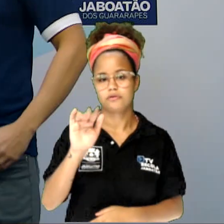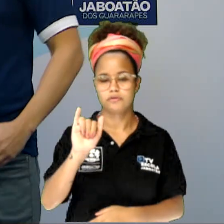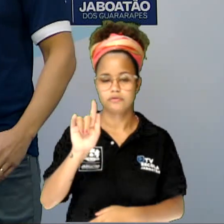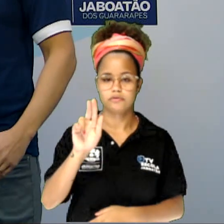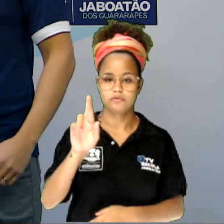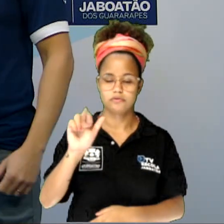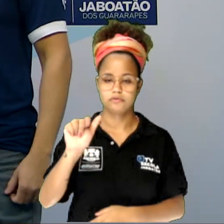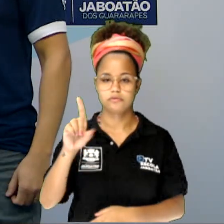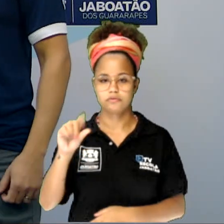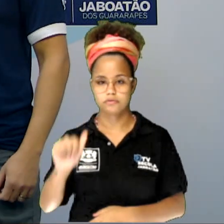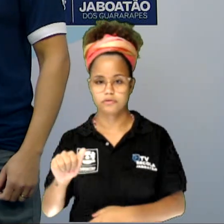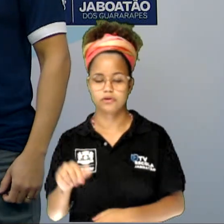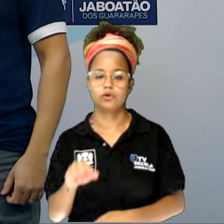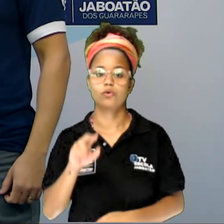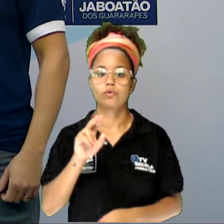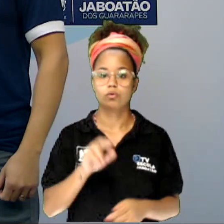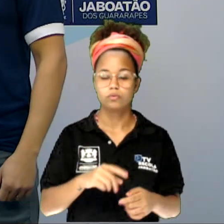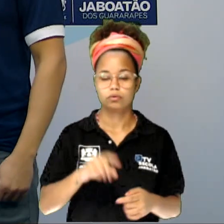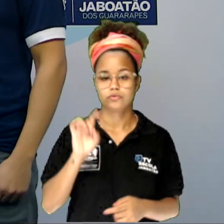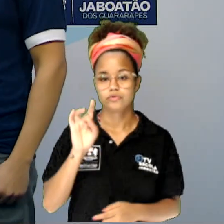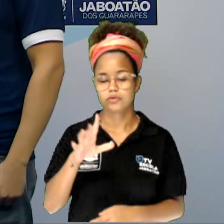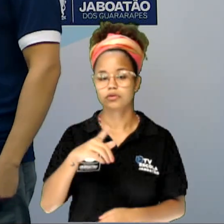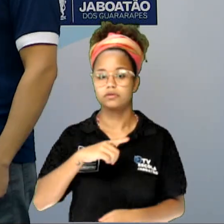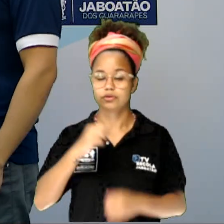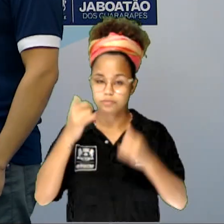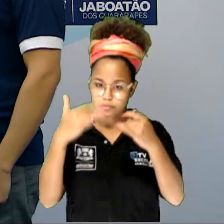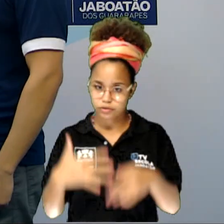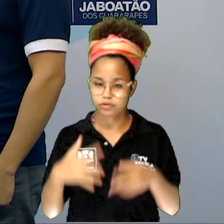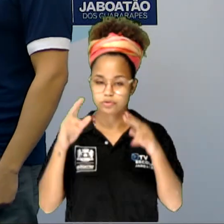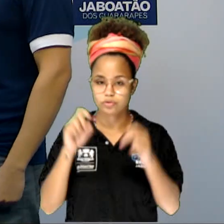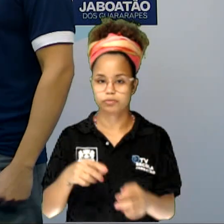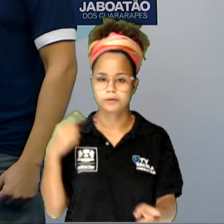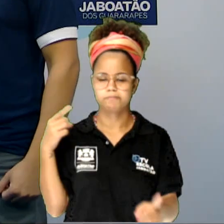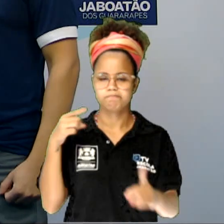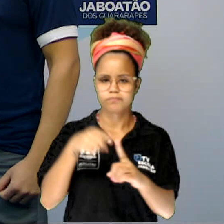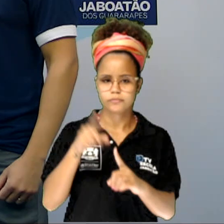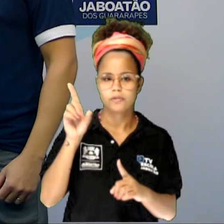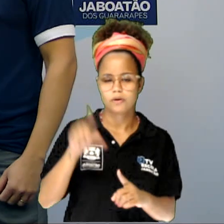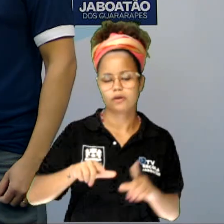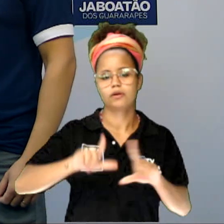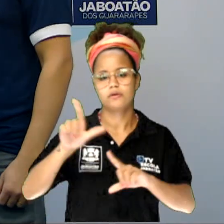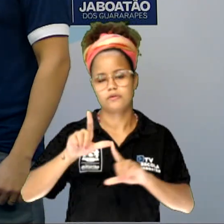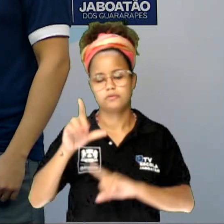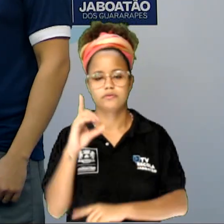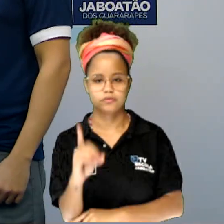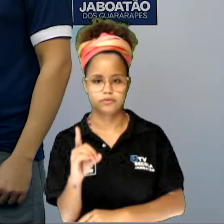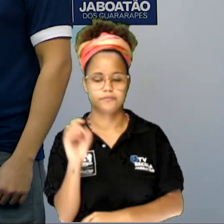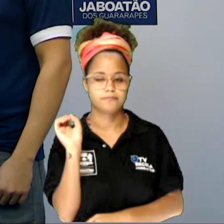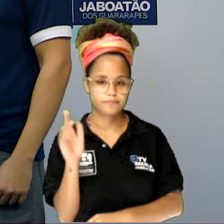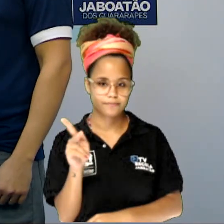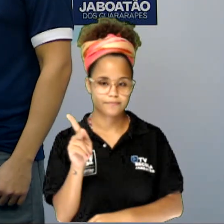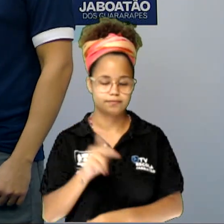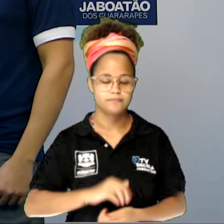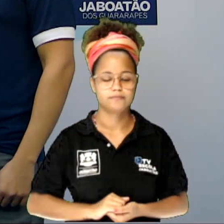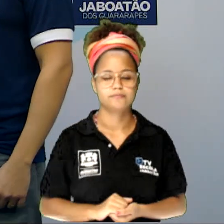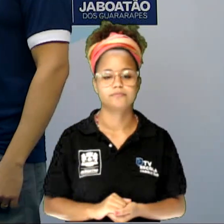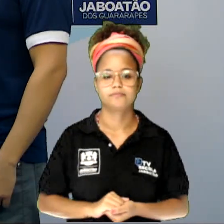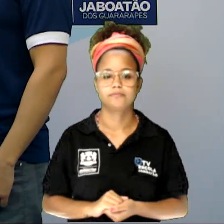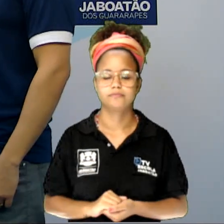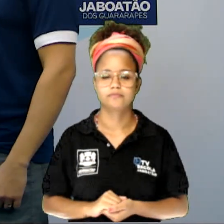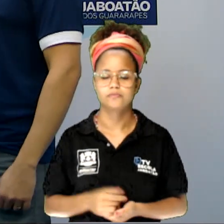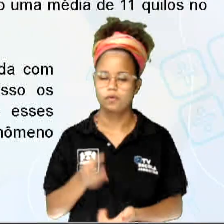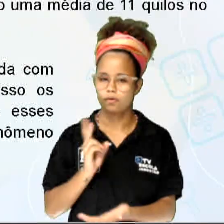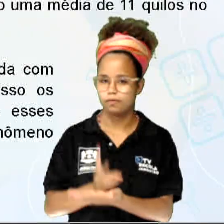forma direta é o item D, quando ele comenta aqui a linguagem denotativa. Ok, feras? Vamos